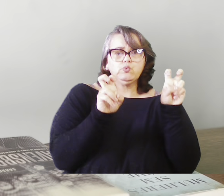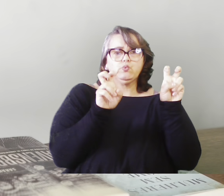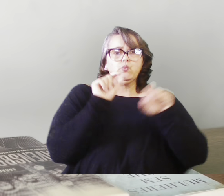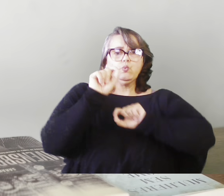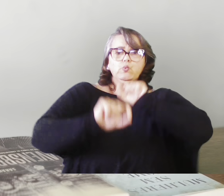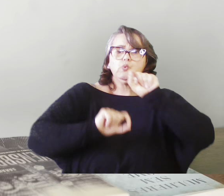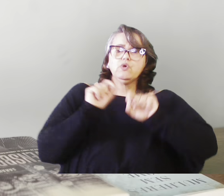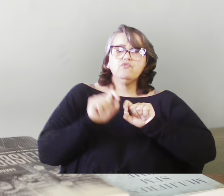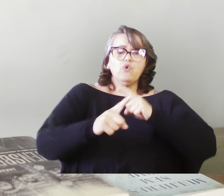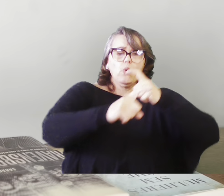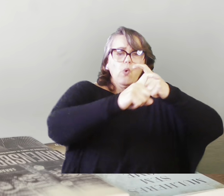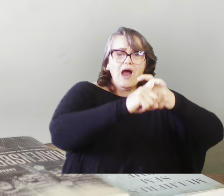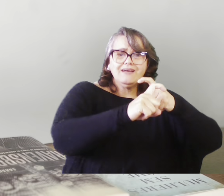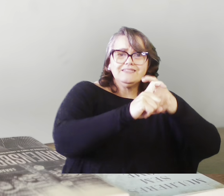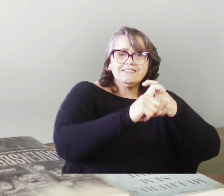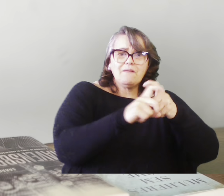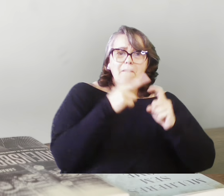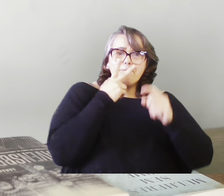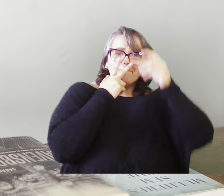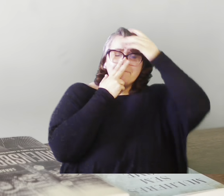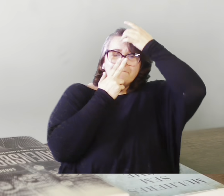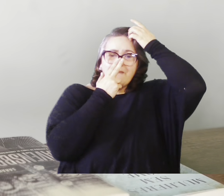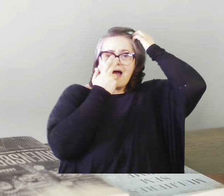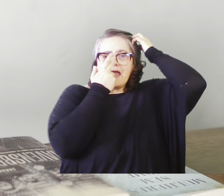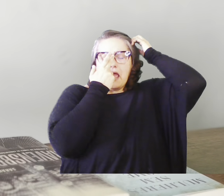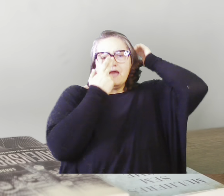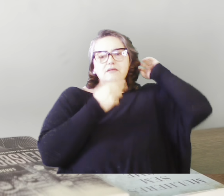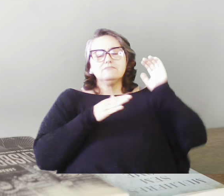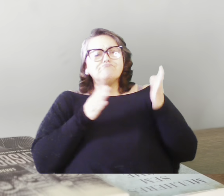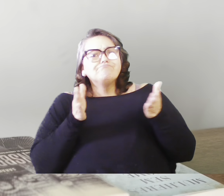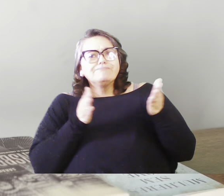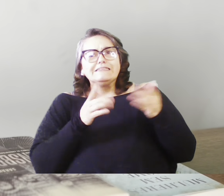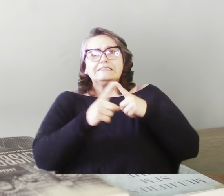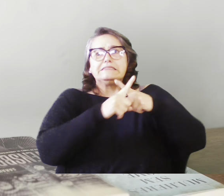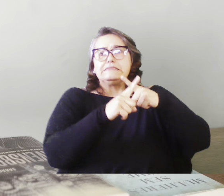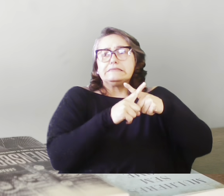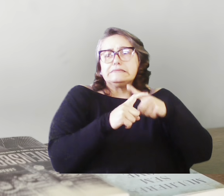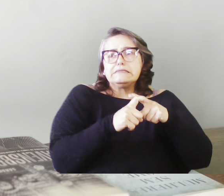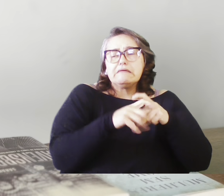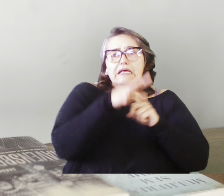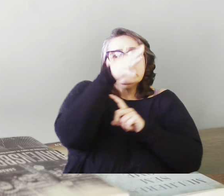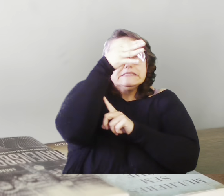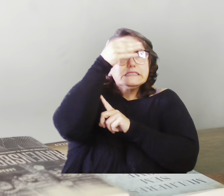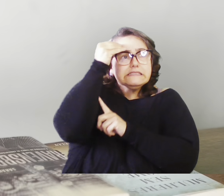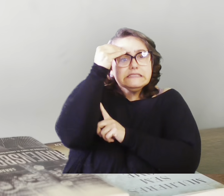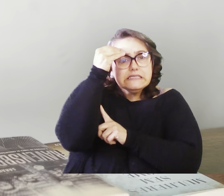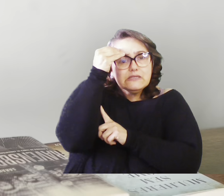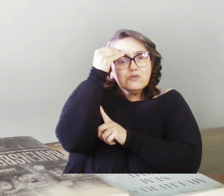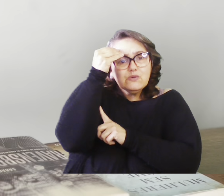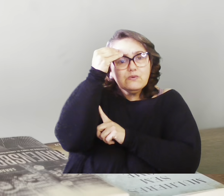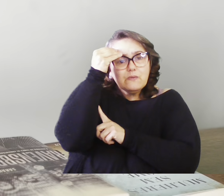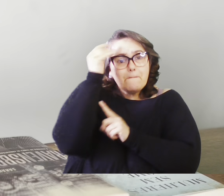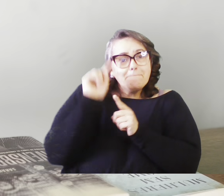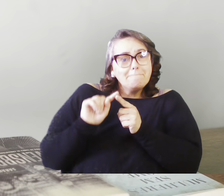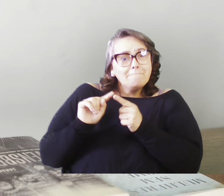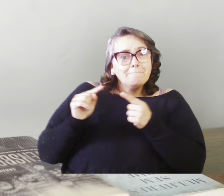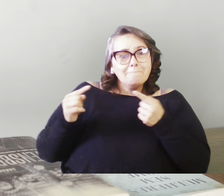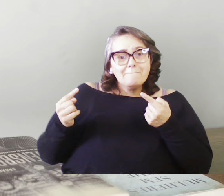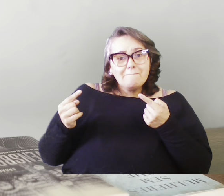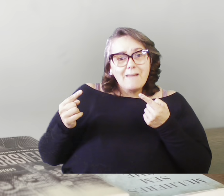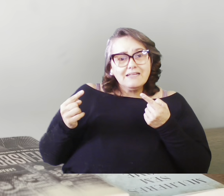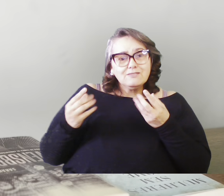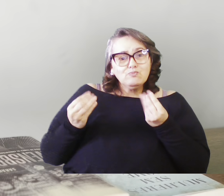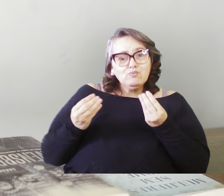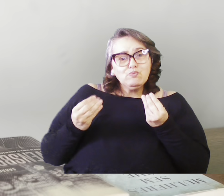a respeito do que foi o nazismo. Parece que, em certa medida, o nazismo vem sendo esquecido